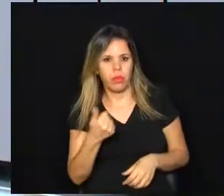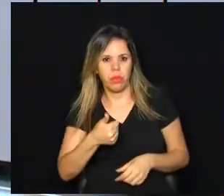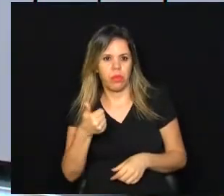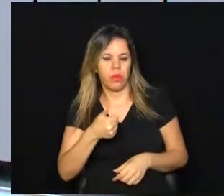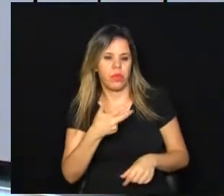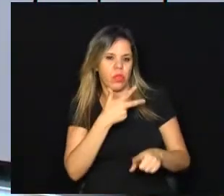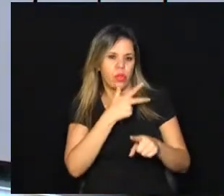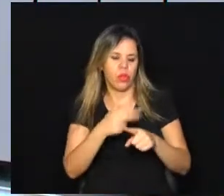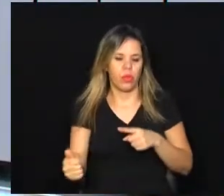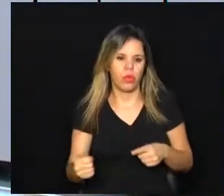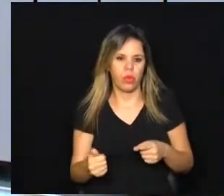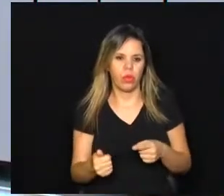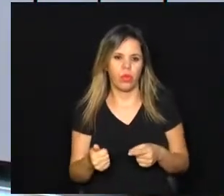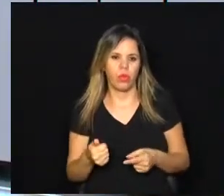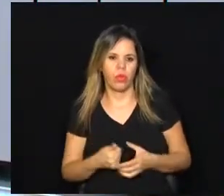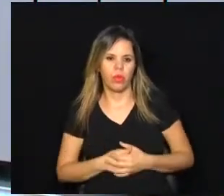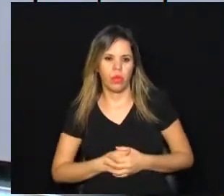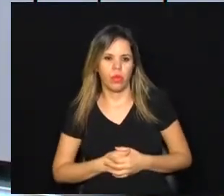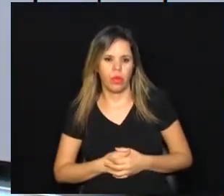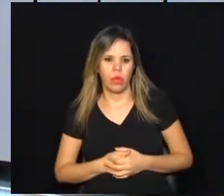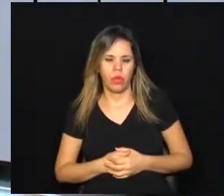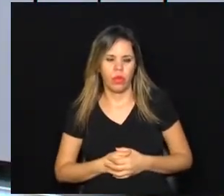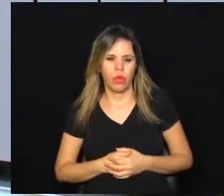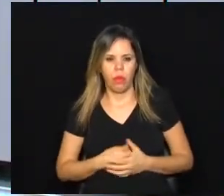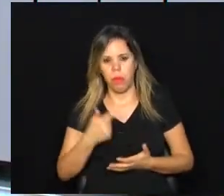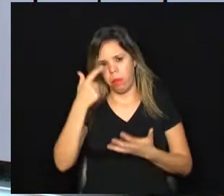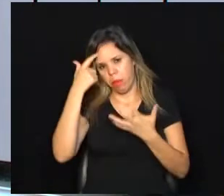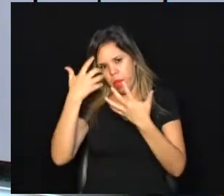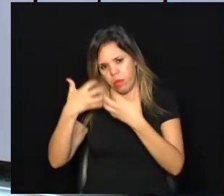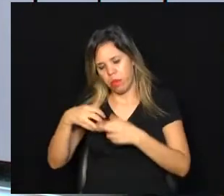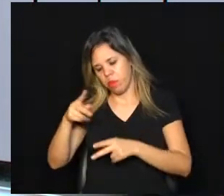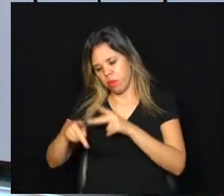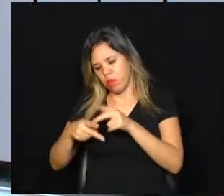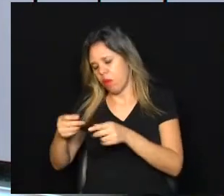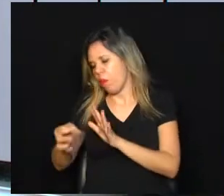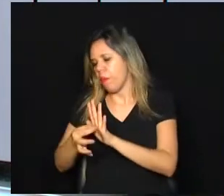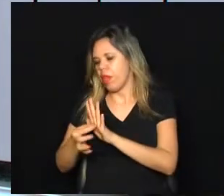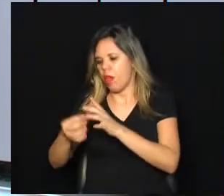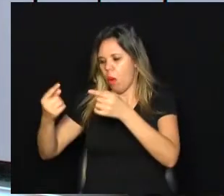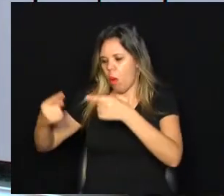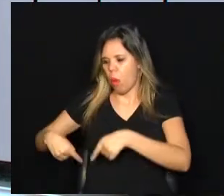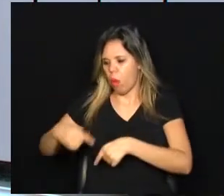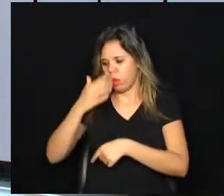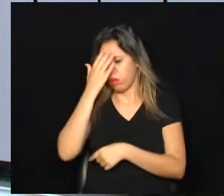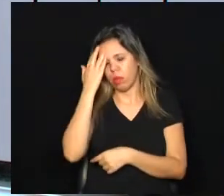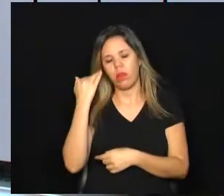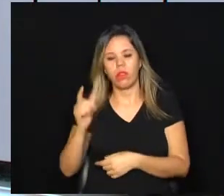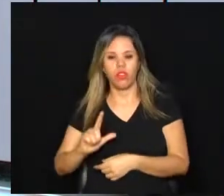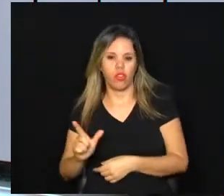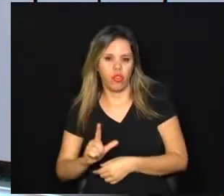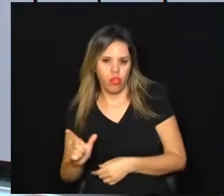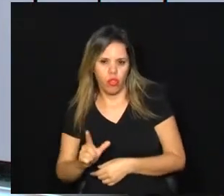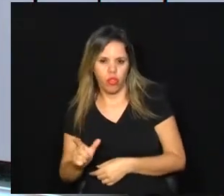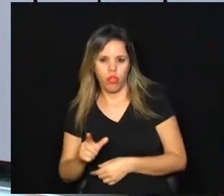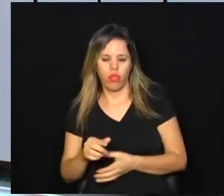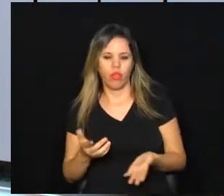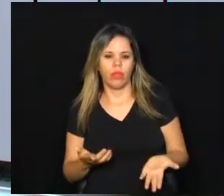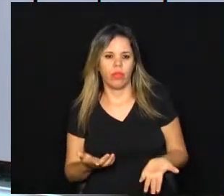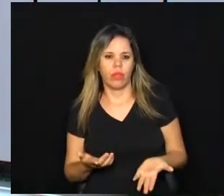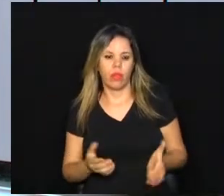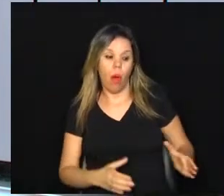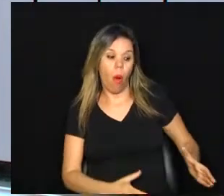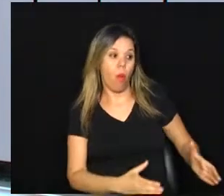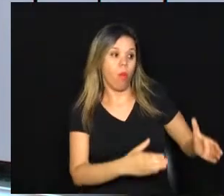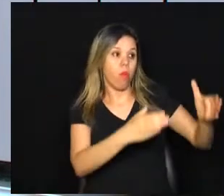superar até alguns pensamentos contrários, né? É claro que os reservatórios eles são